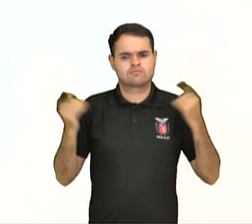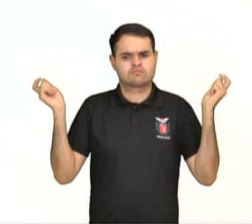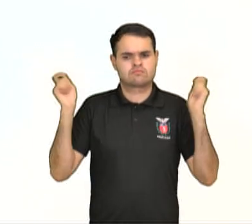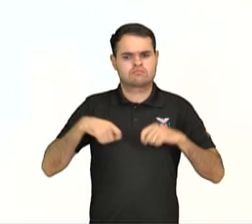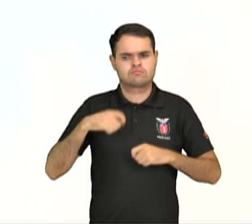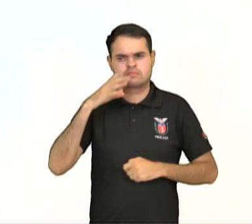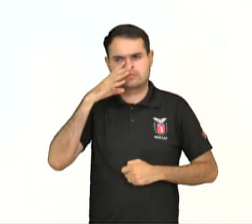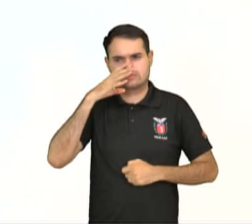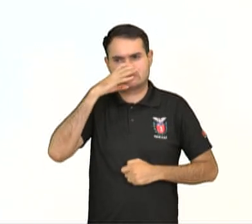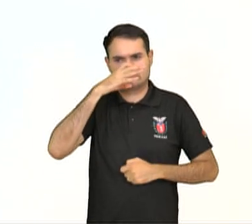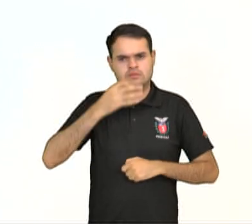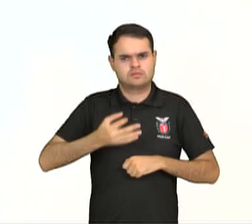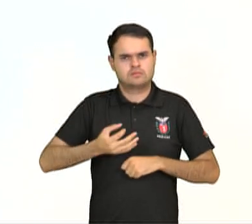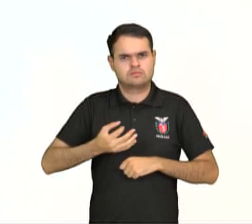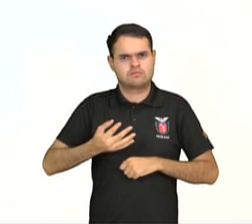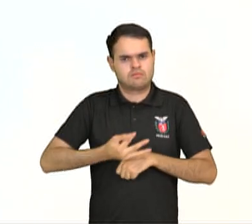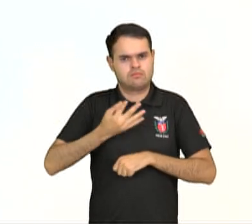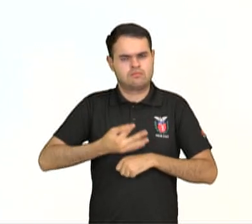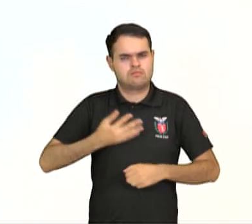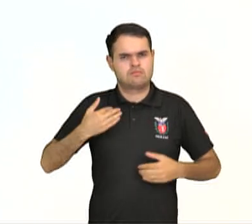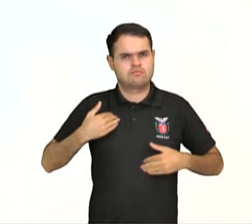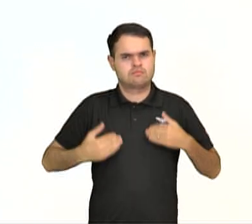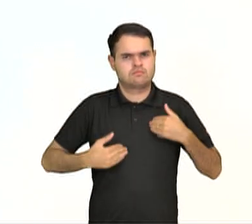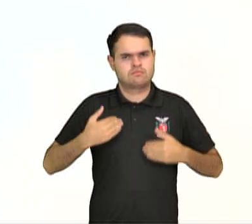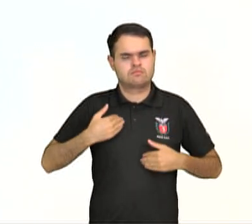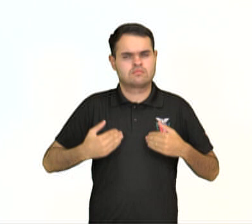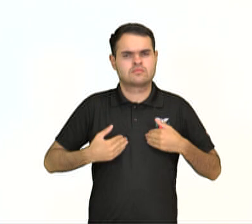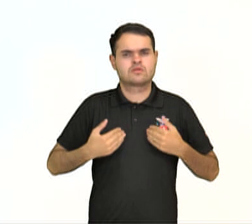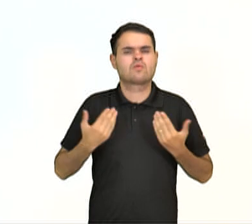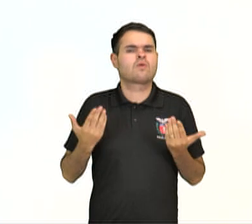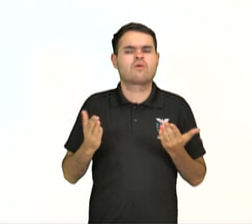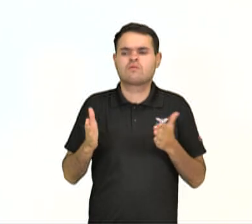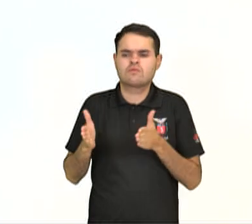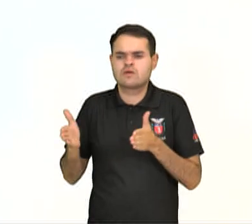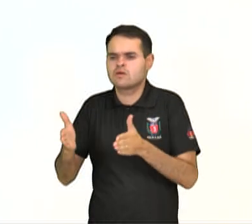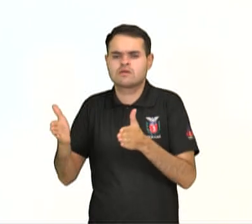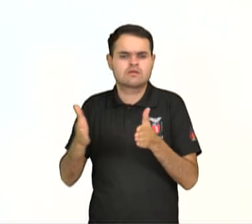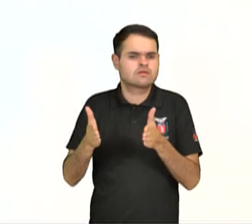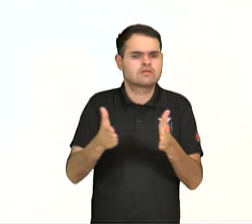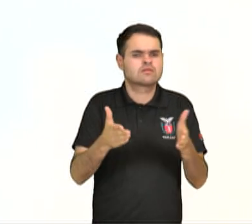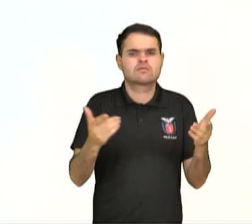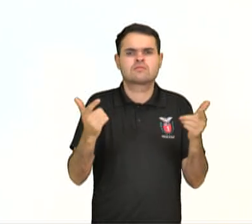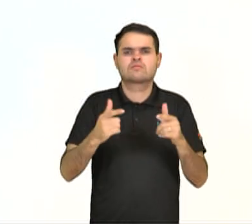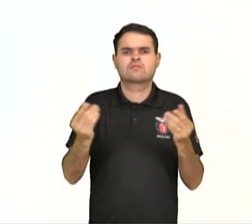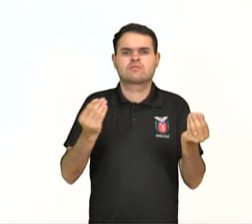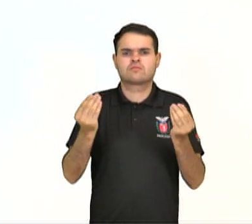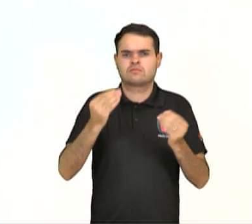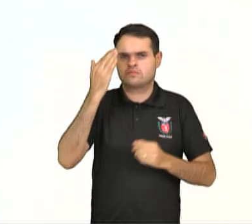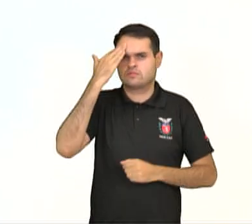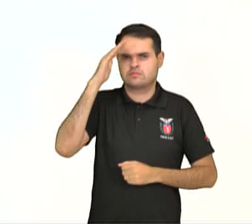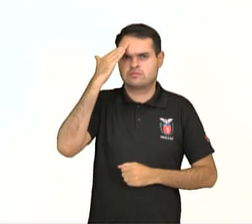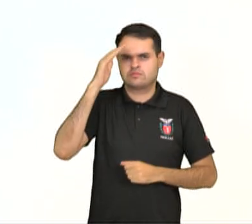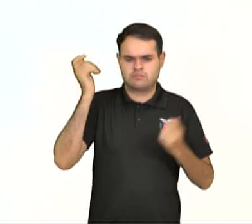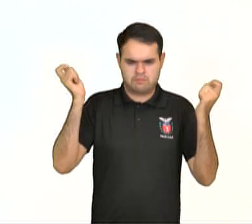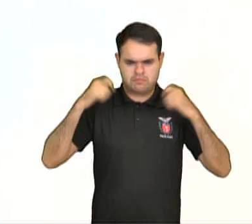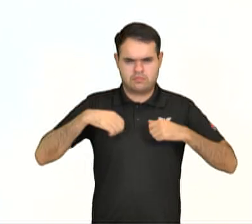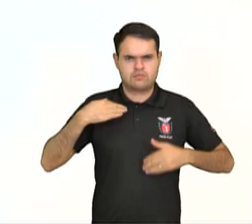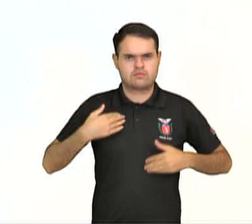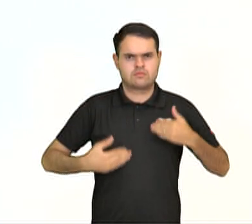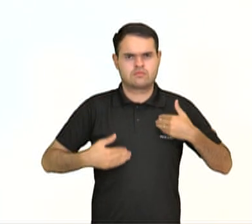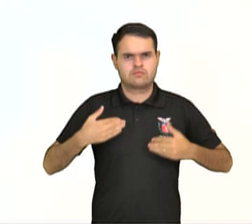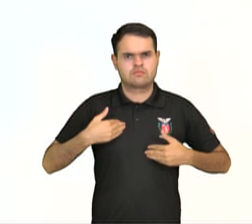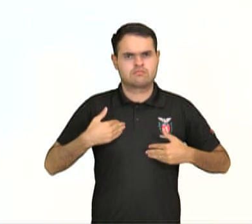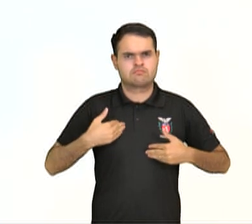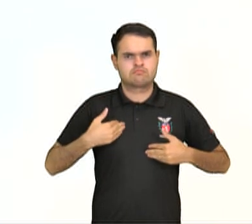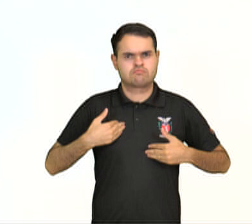resistência? Qual é o caminho, né? Mas a gente já entende o que é resistência física. Vamos